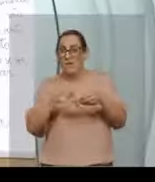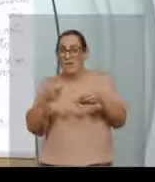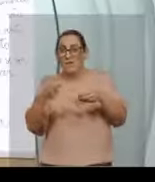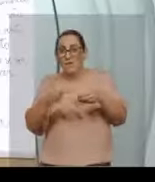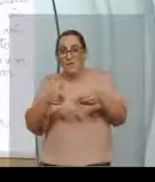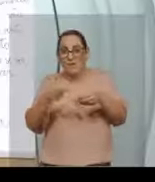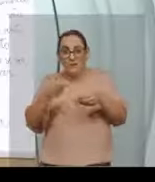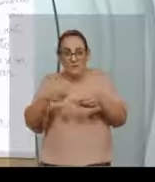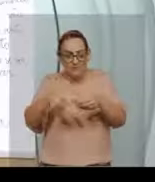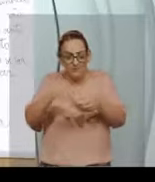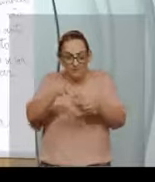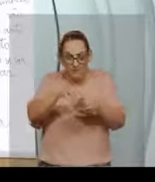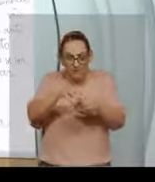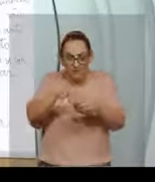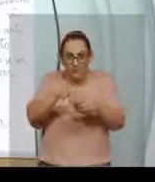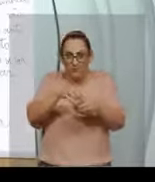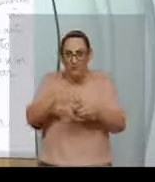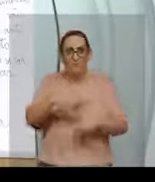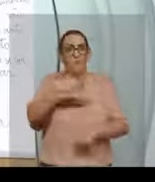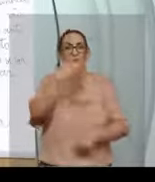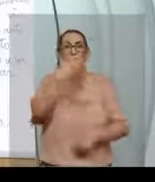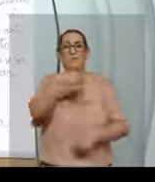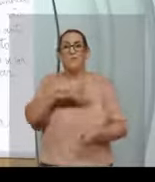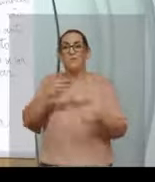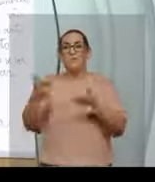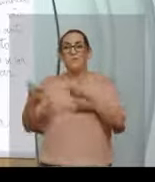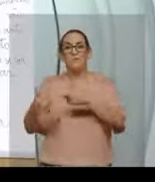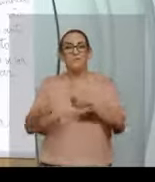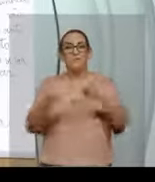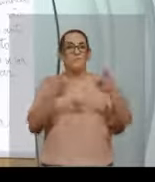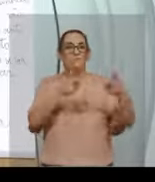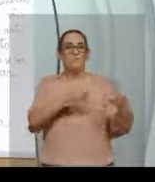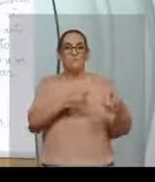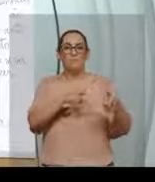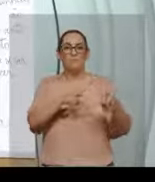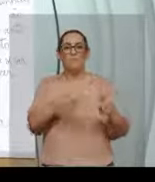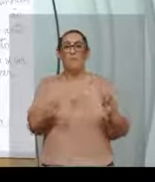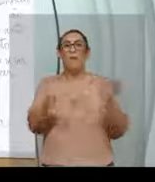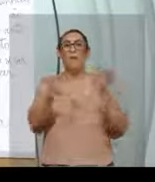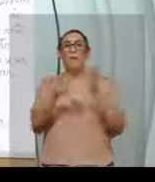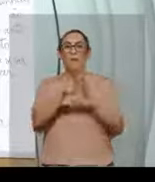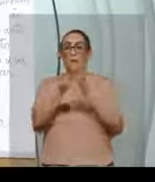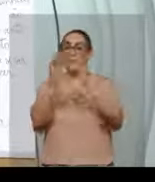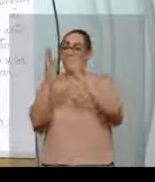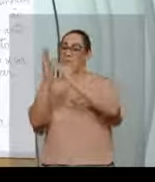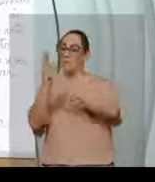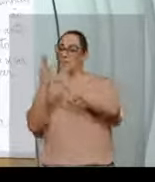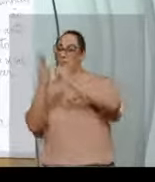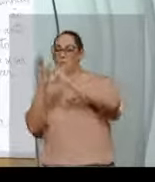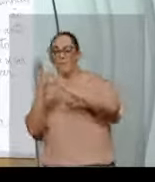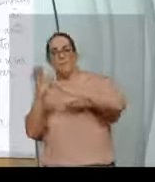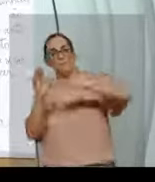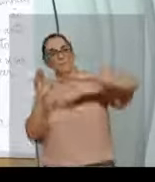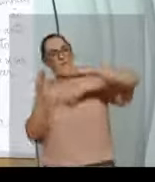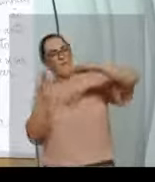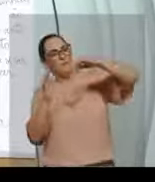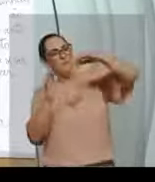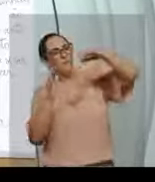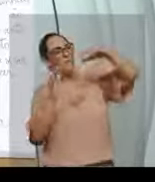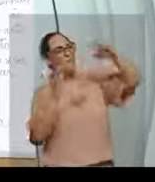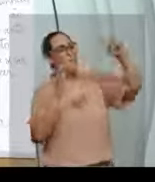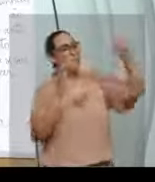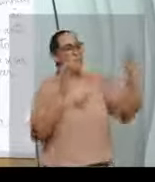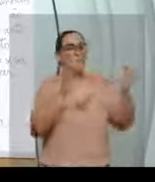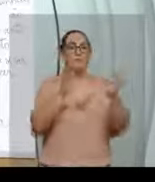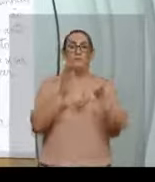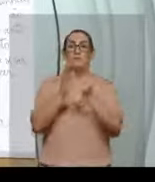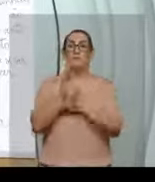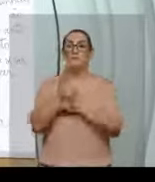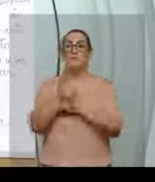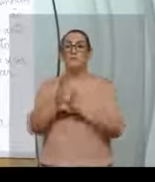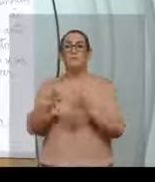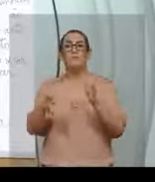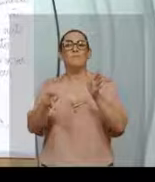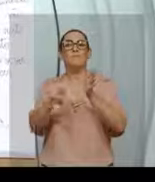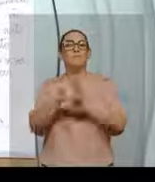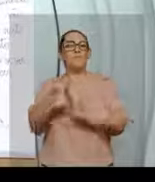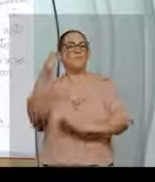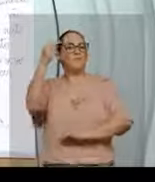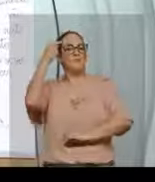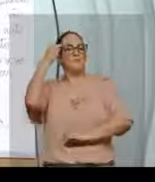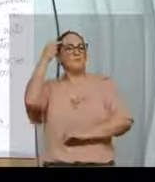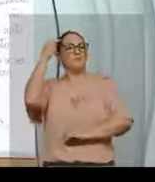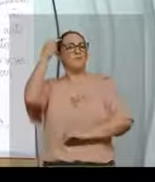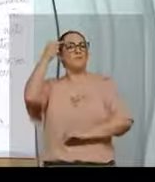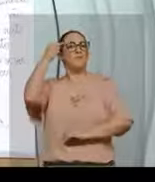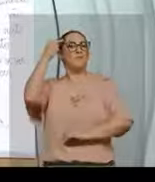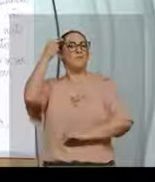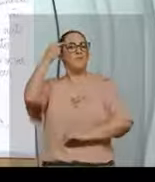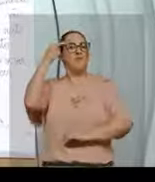não. Gimnosperma, pólen voa ao vento. Araucária vem no pensamento.